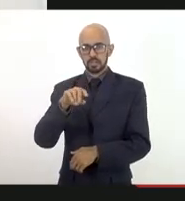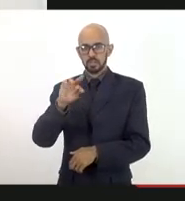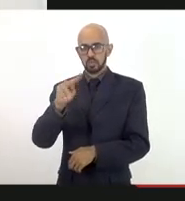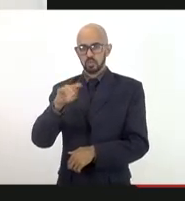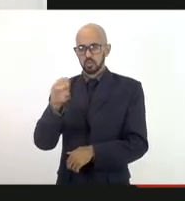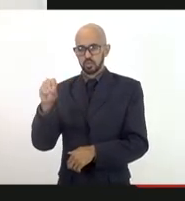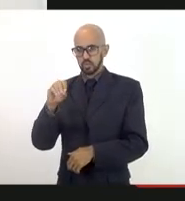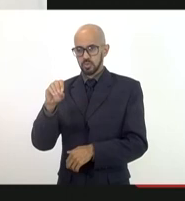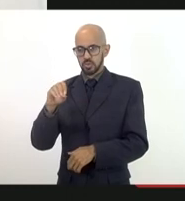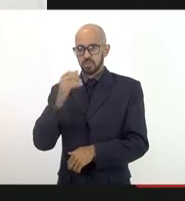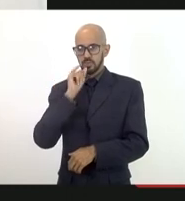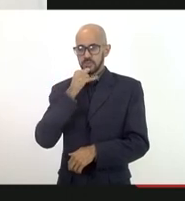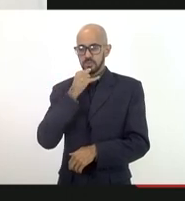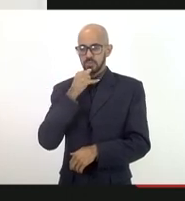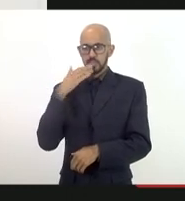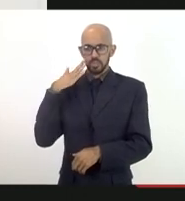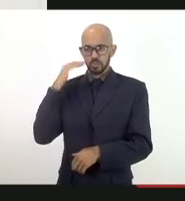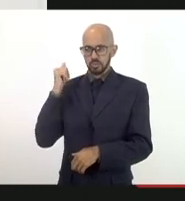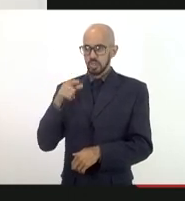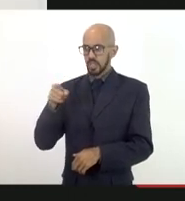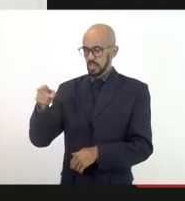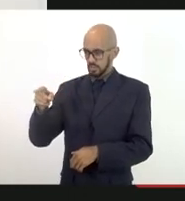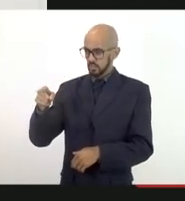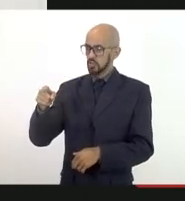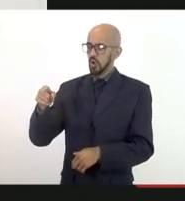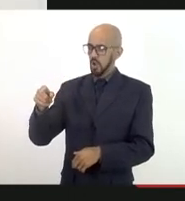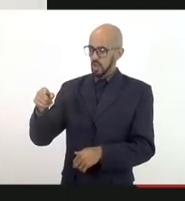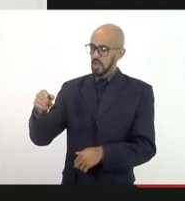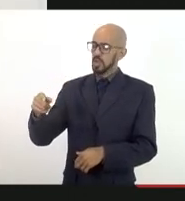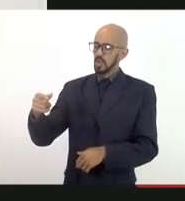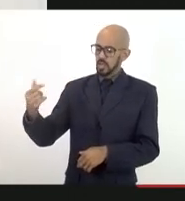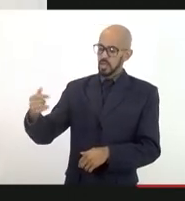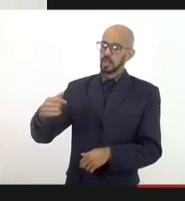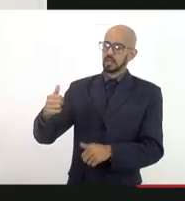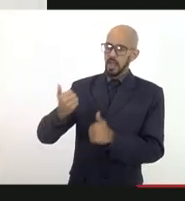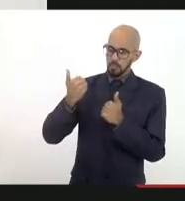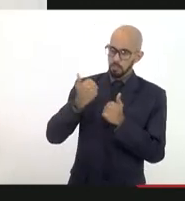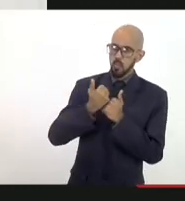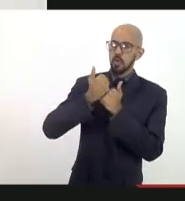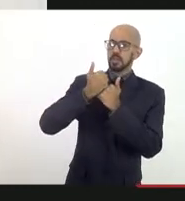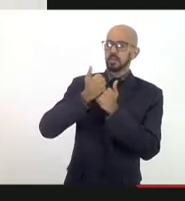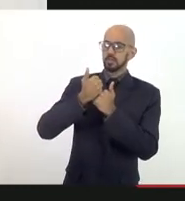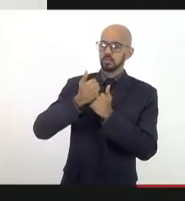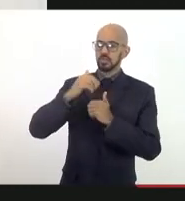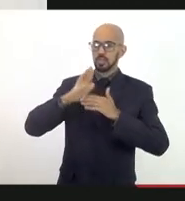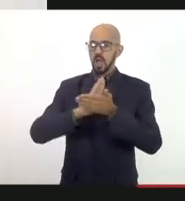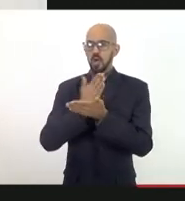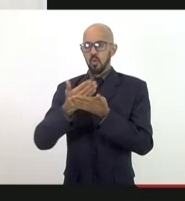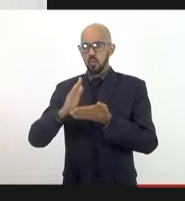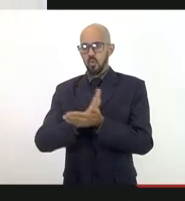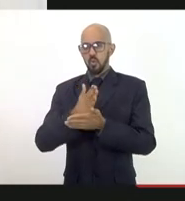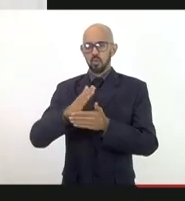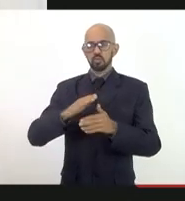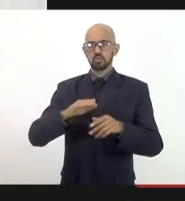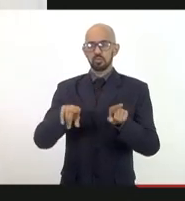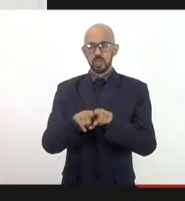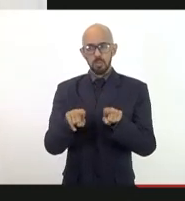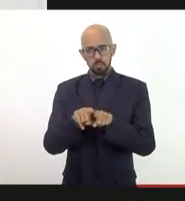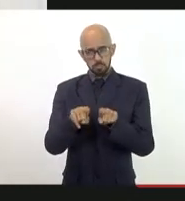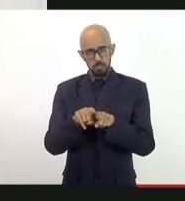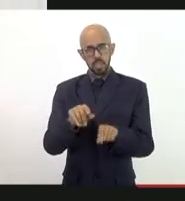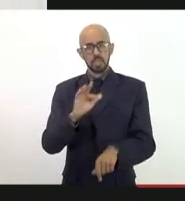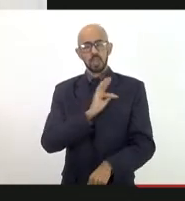sei que a senhora está do nosso lado nessa leitura, né, infelizmente, alguns profissionais, né, alguns servidores da Polícia Civil